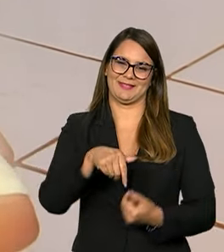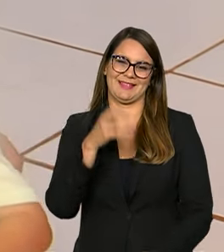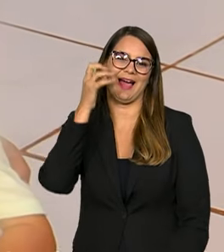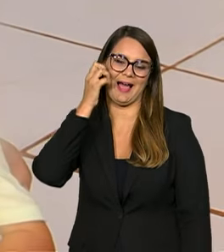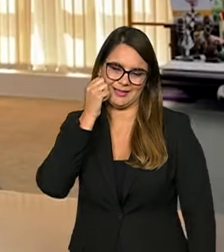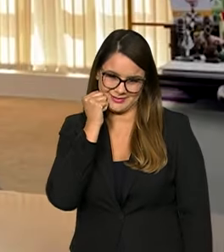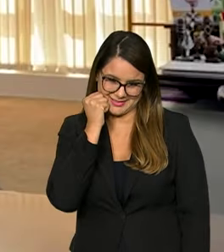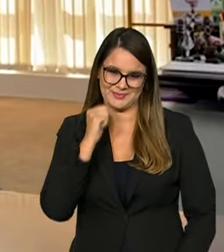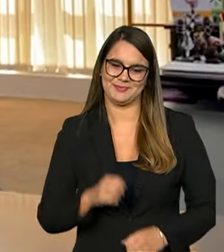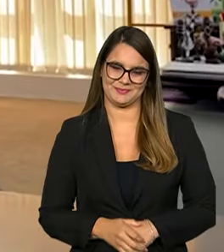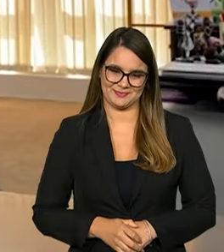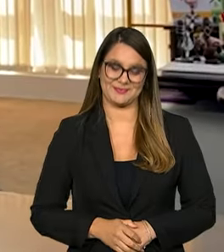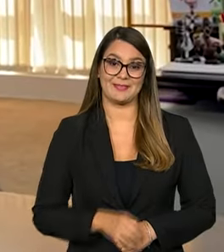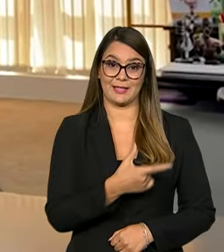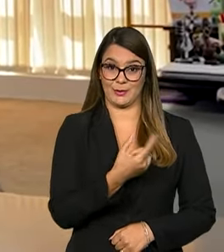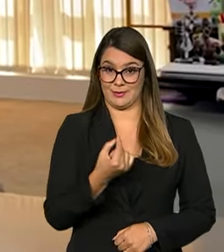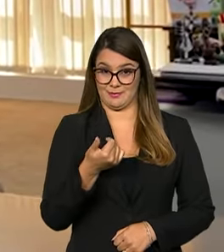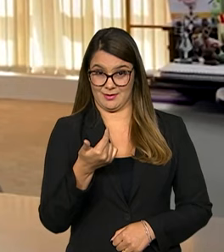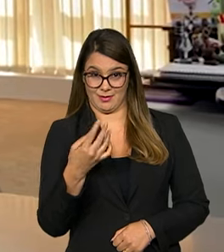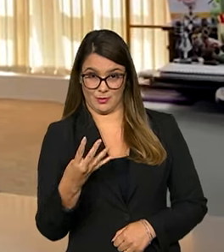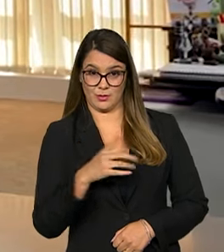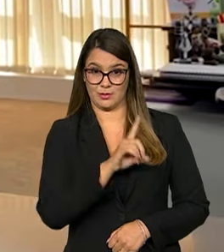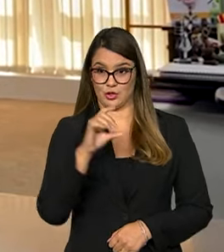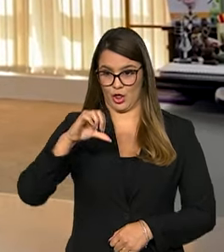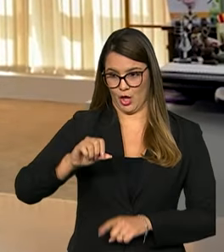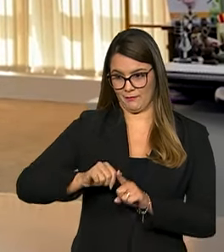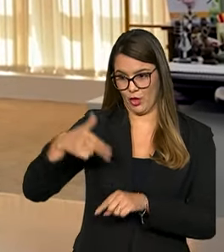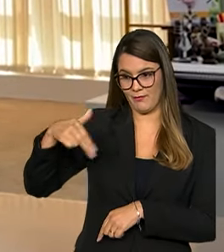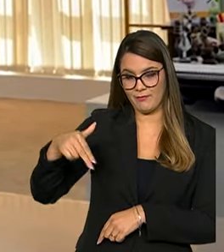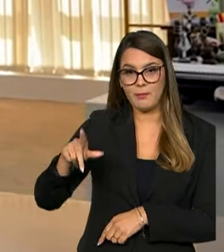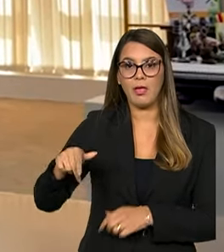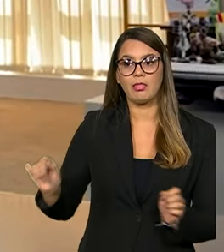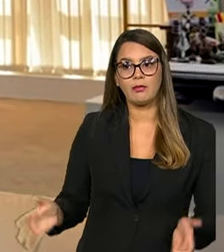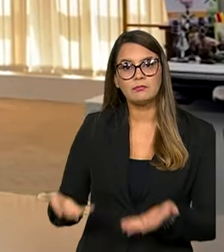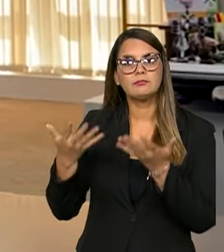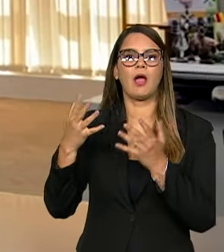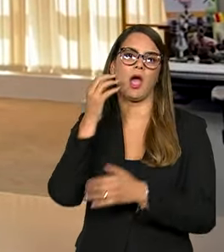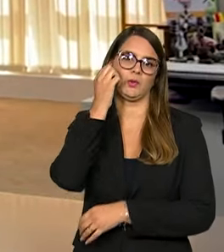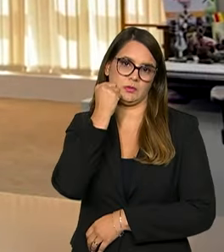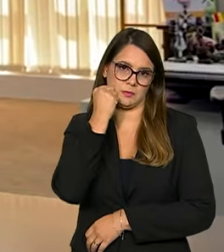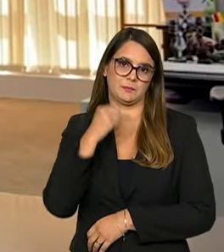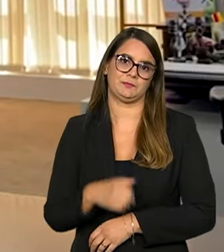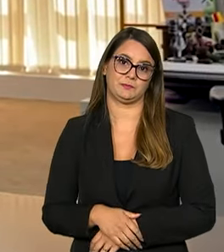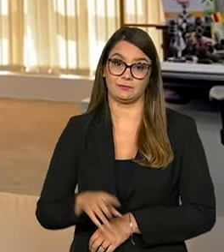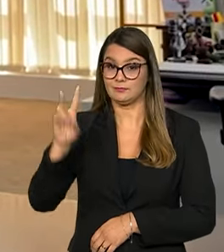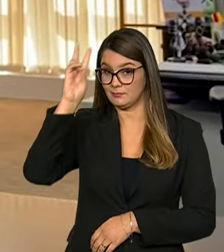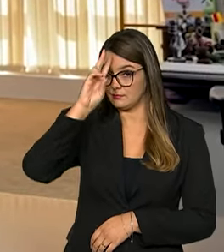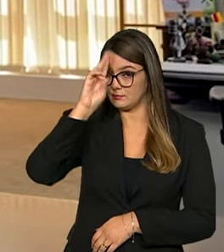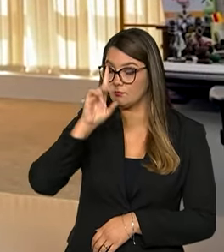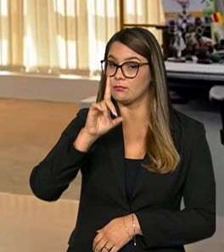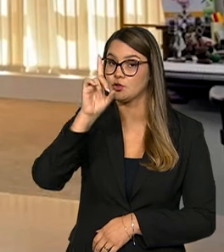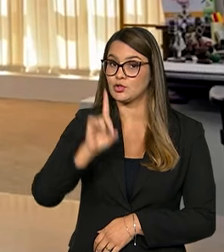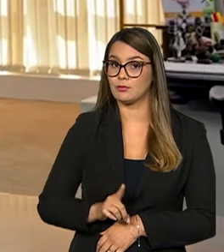da Adoção. Desde 2014, o dia 9 de novembro é dedicado à adoção. Lembrar desse